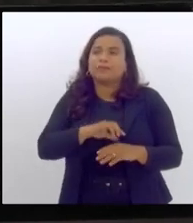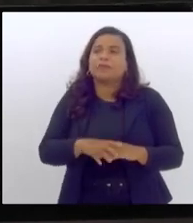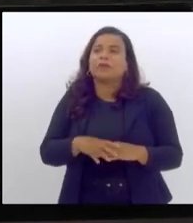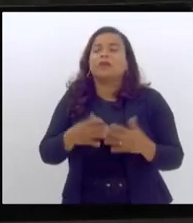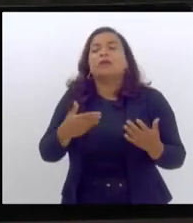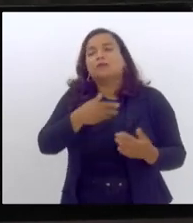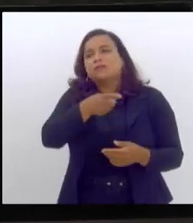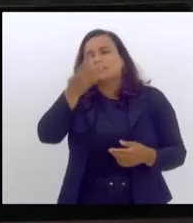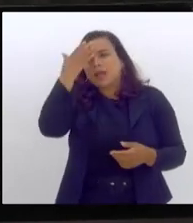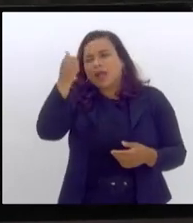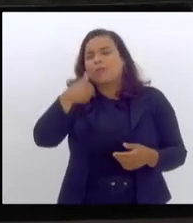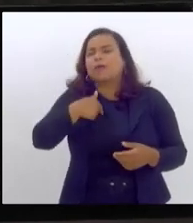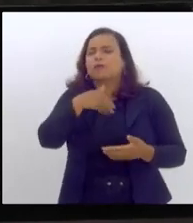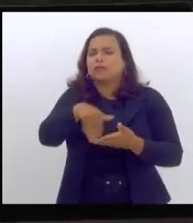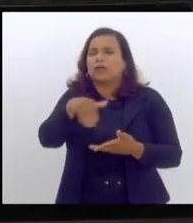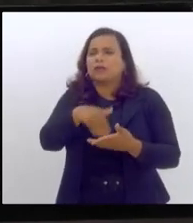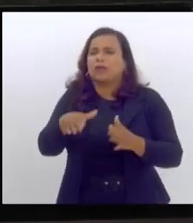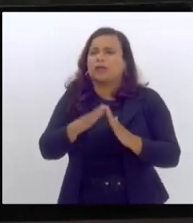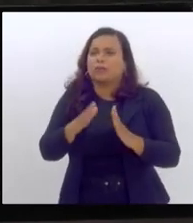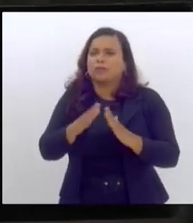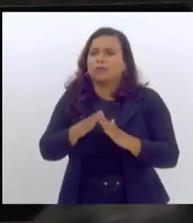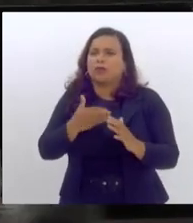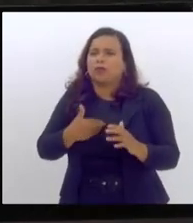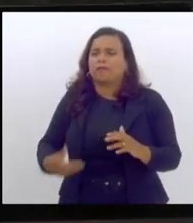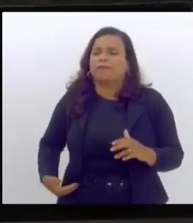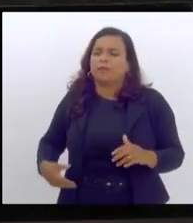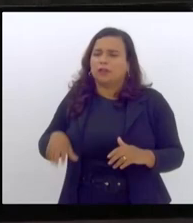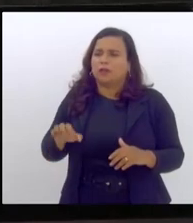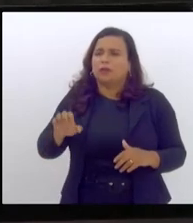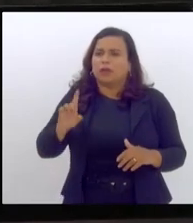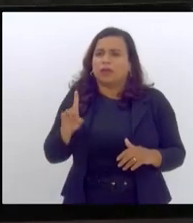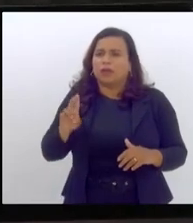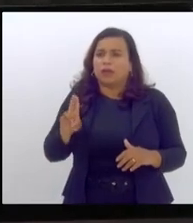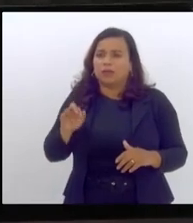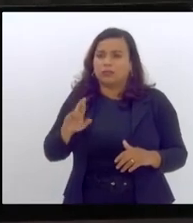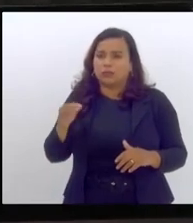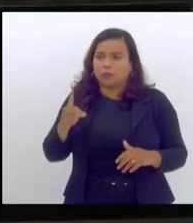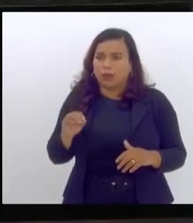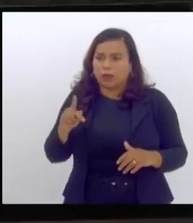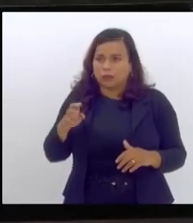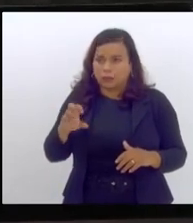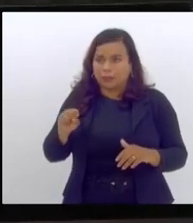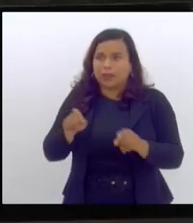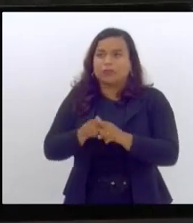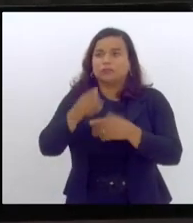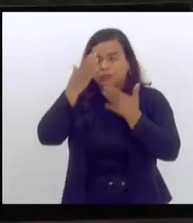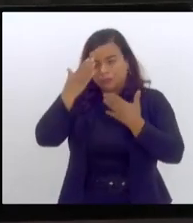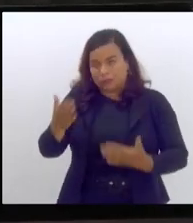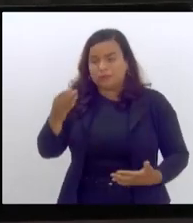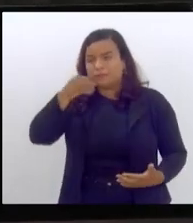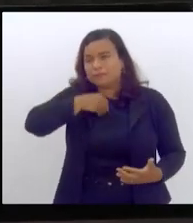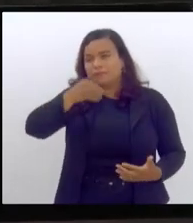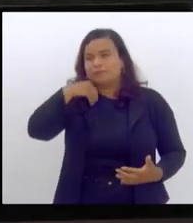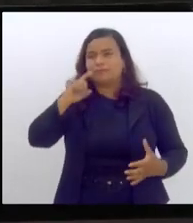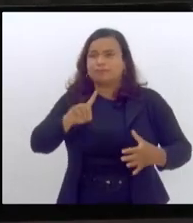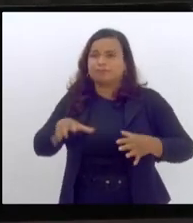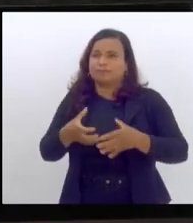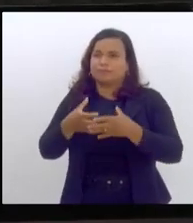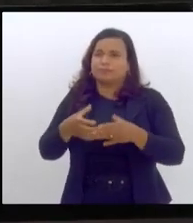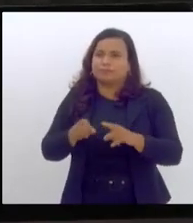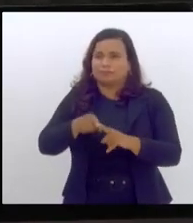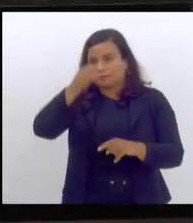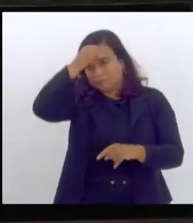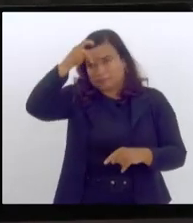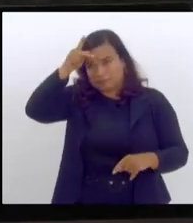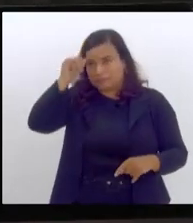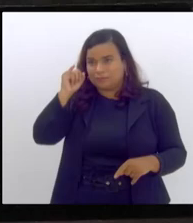de habitação do governo Eduardo Paes, o qual aproveito aqui para agradecer a oportunidade e dizer ao senhor